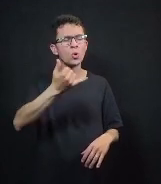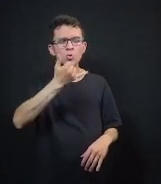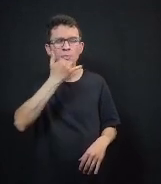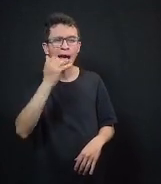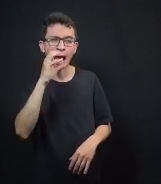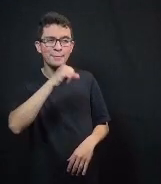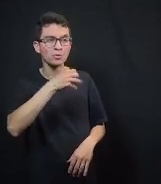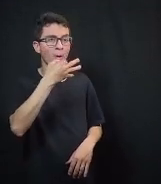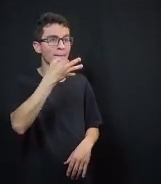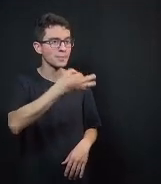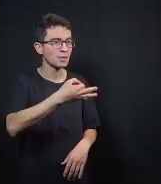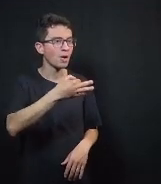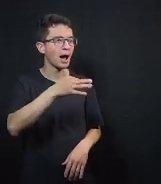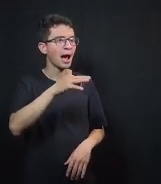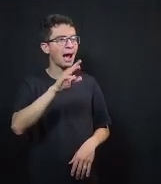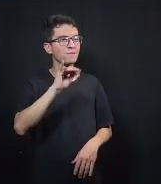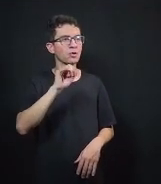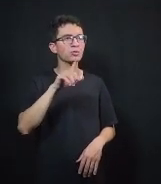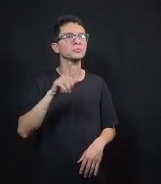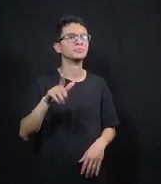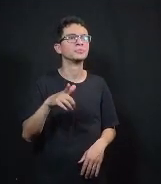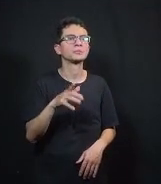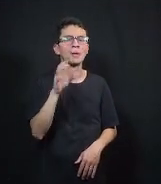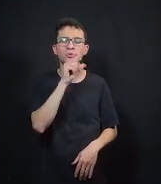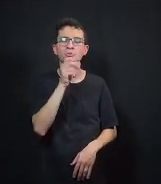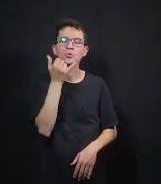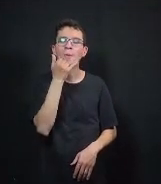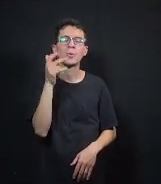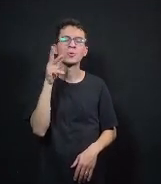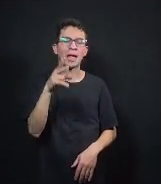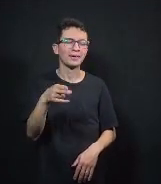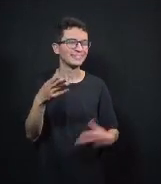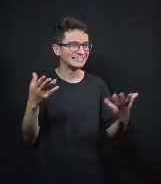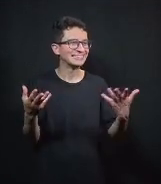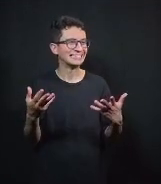Rafa. Desculpa, Natália. Me interrupting total aqui.